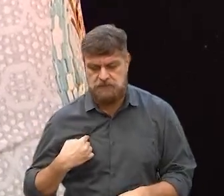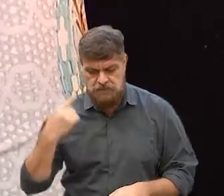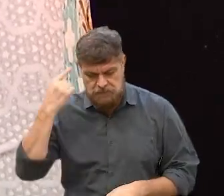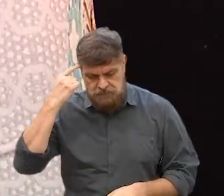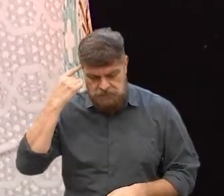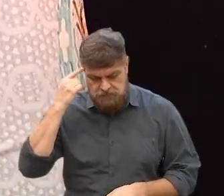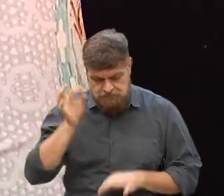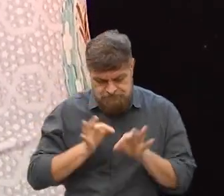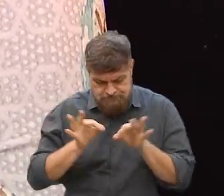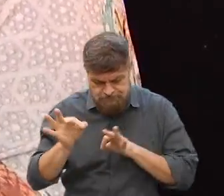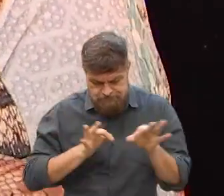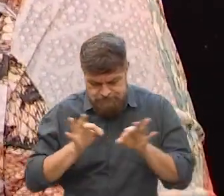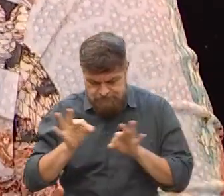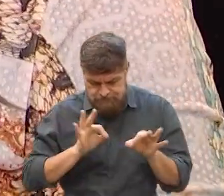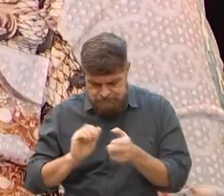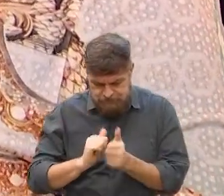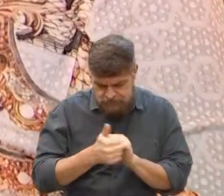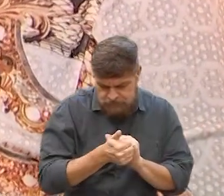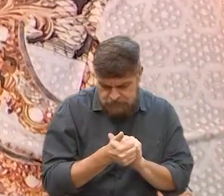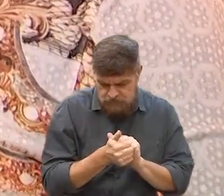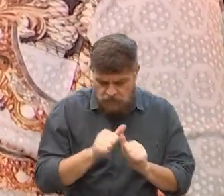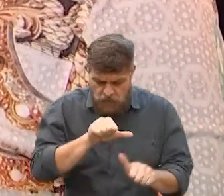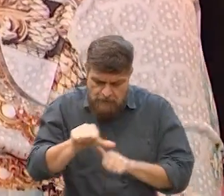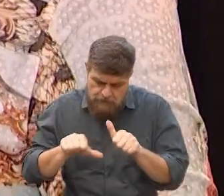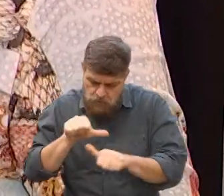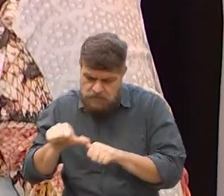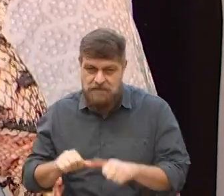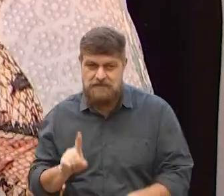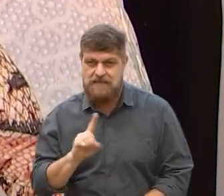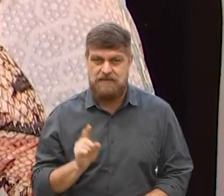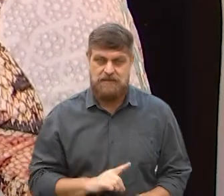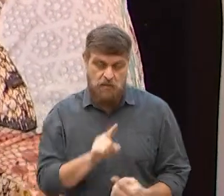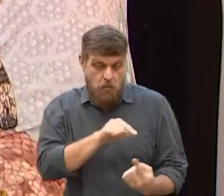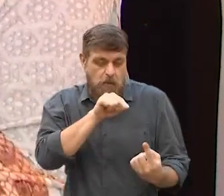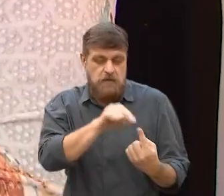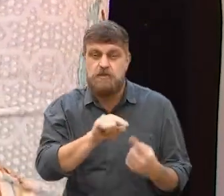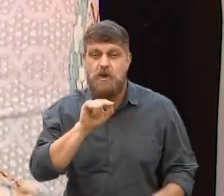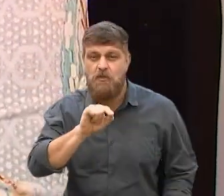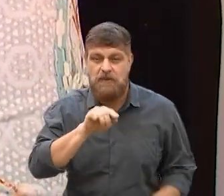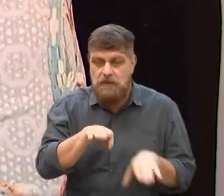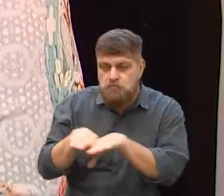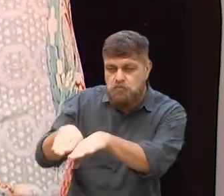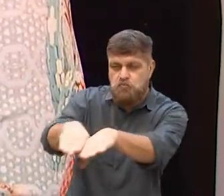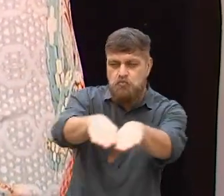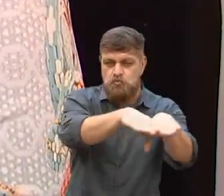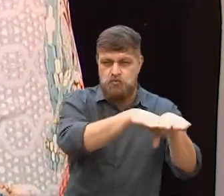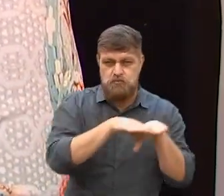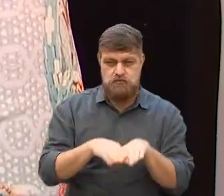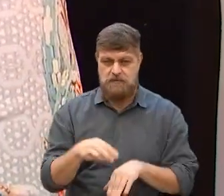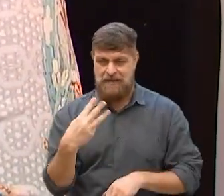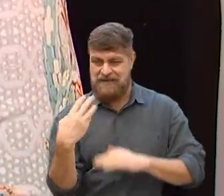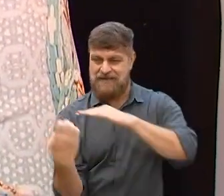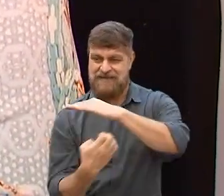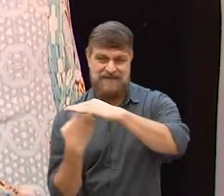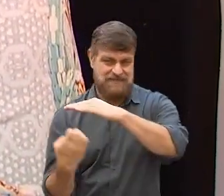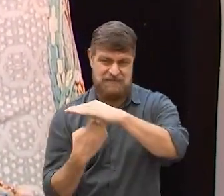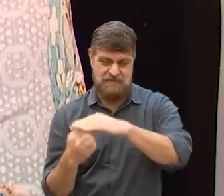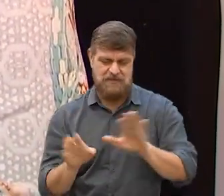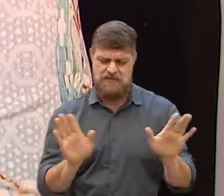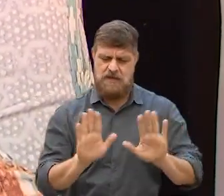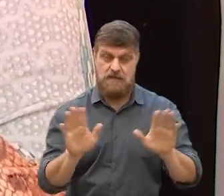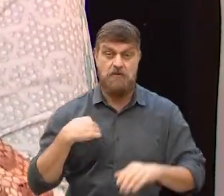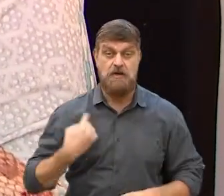me surpreendendo aí com uma doença, eu tive leucemia e a nossa vida mudou completamente.